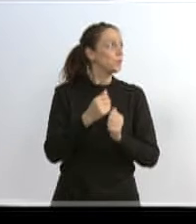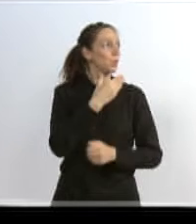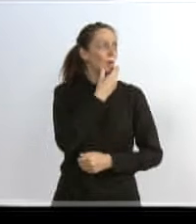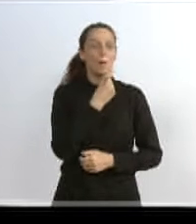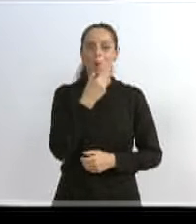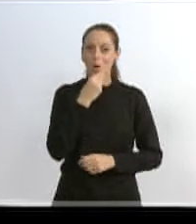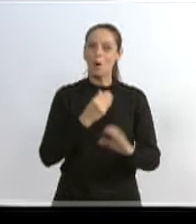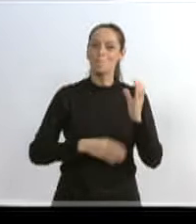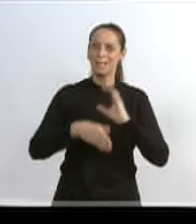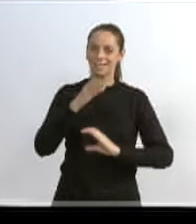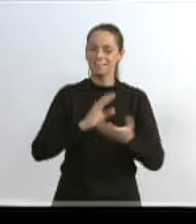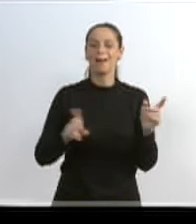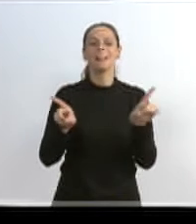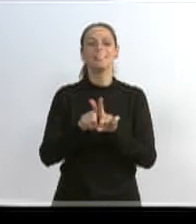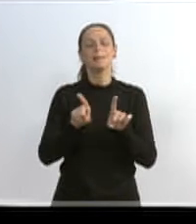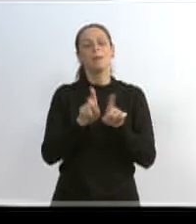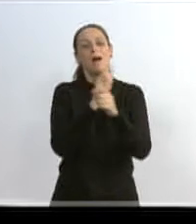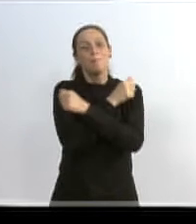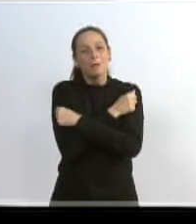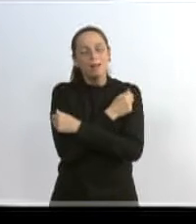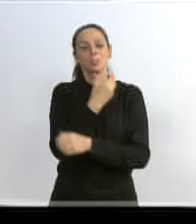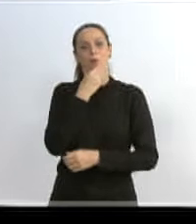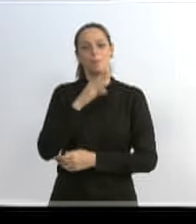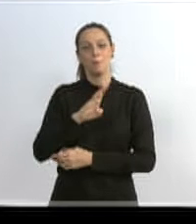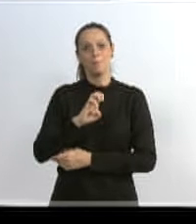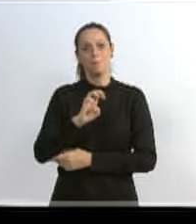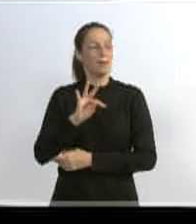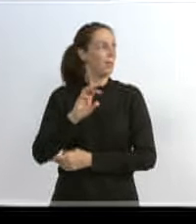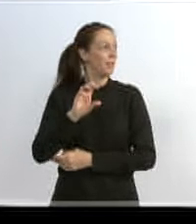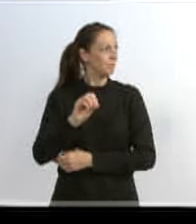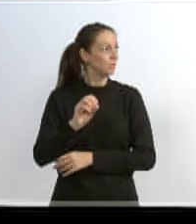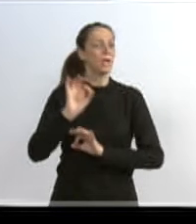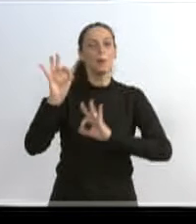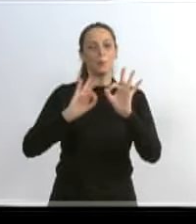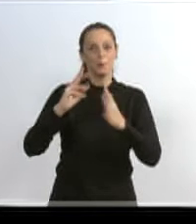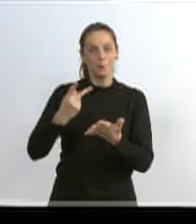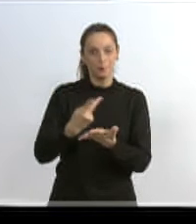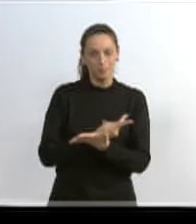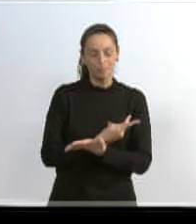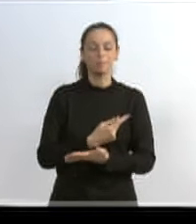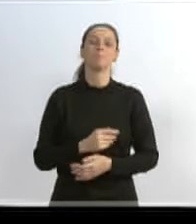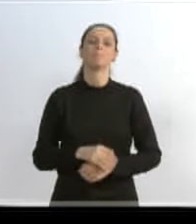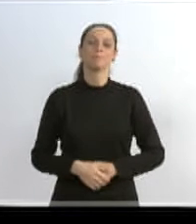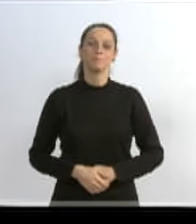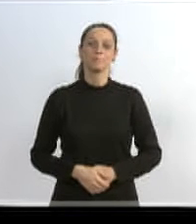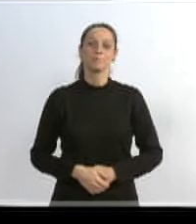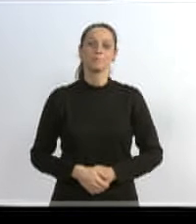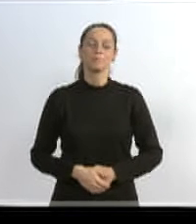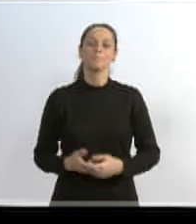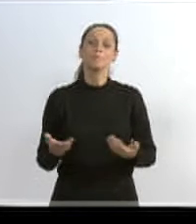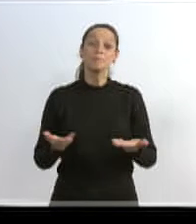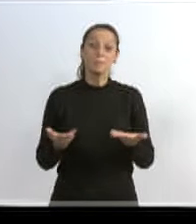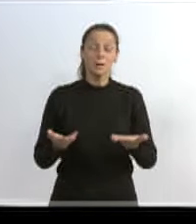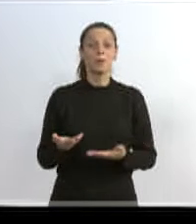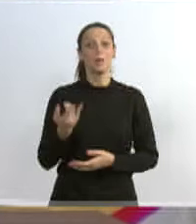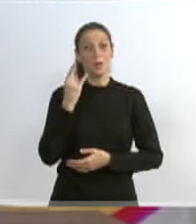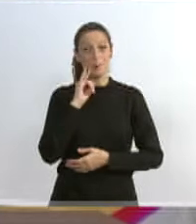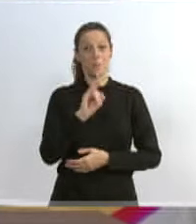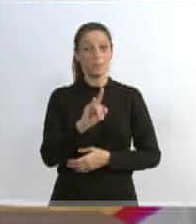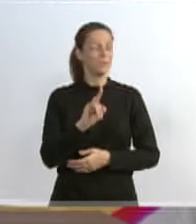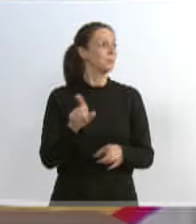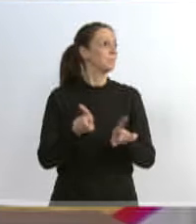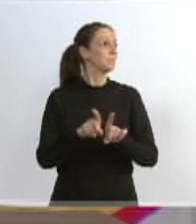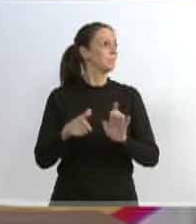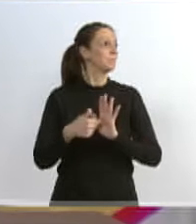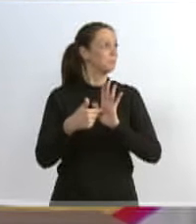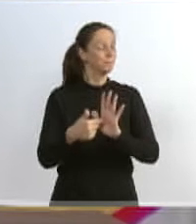e aqui deixar um abraço também meu amigo beto que promove a os eventos então tá aí nossa participação também não por último mas o propósito de ser